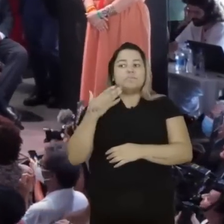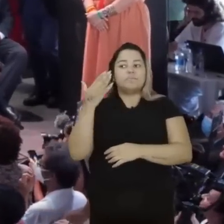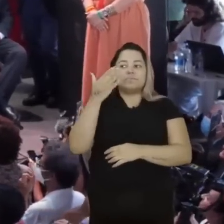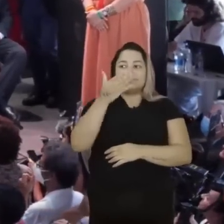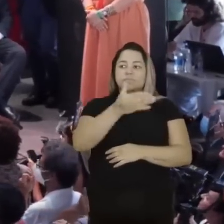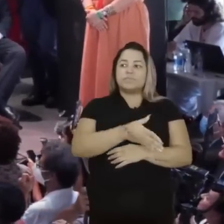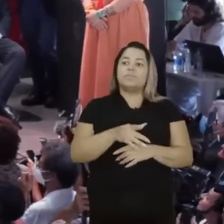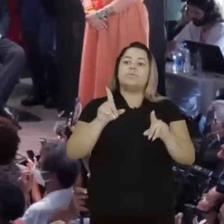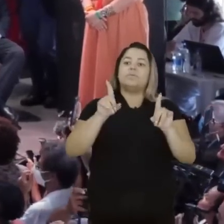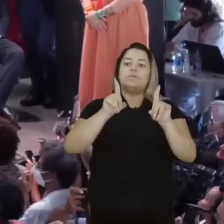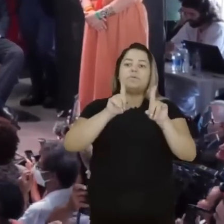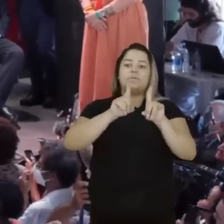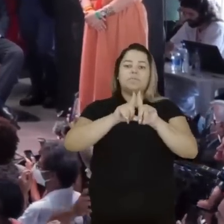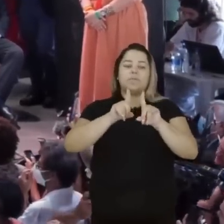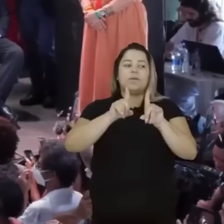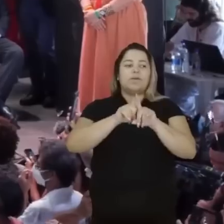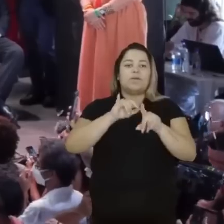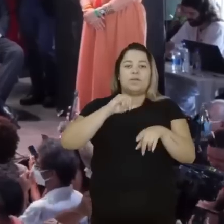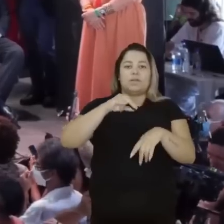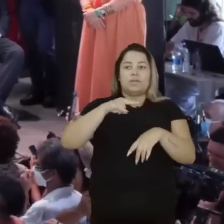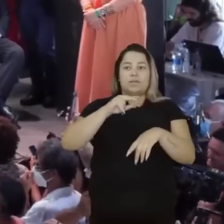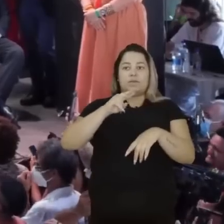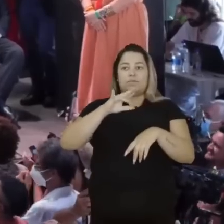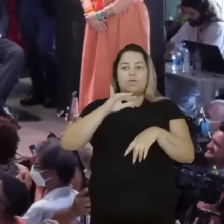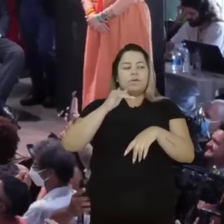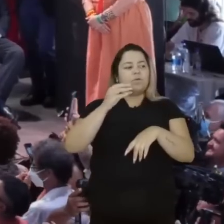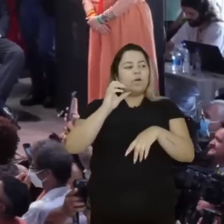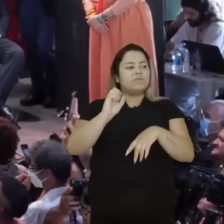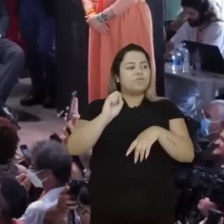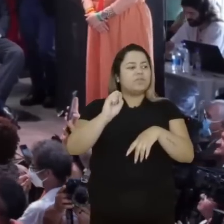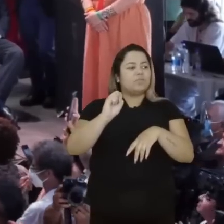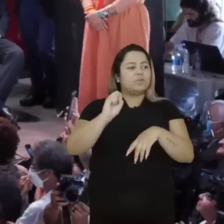da elaboração do programa de governo.